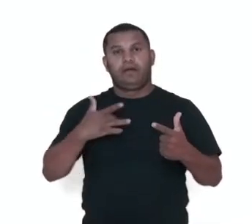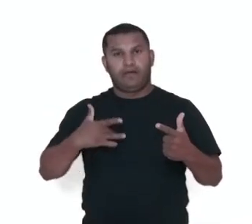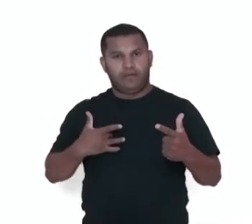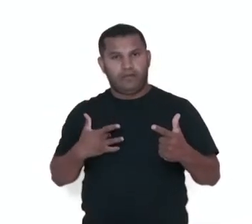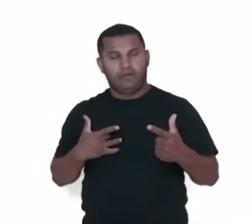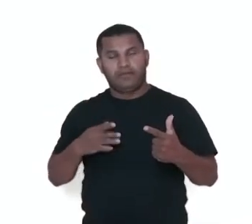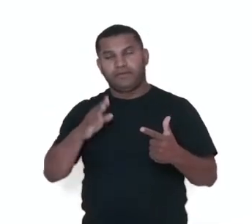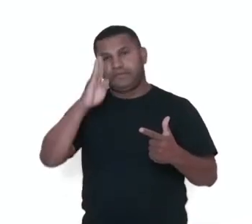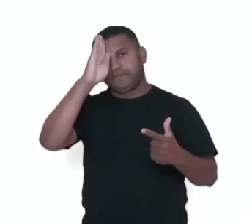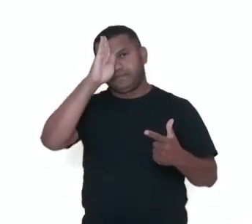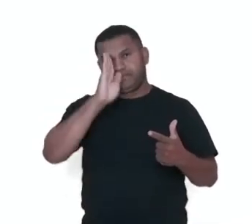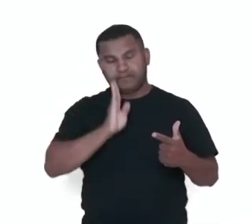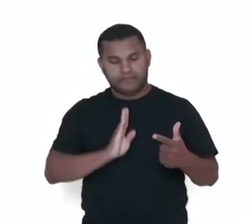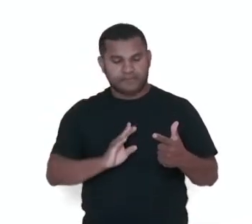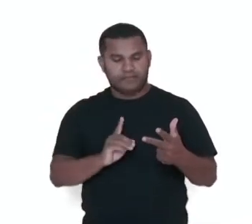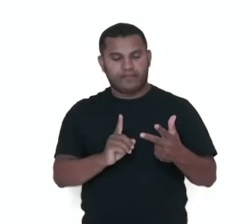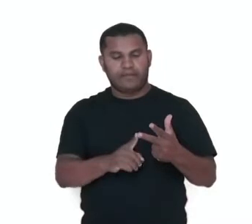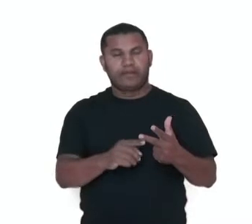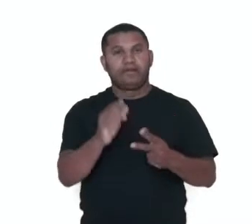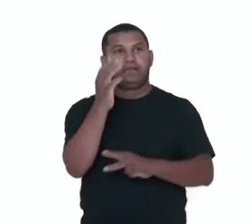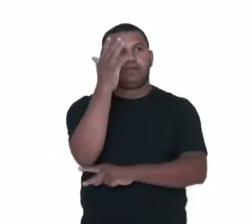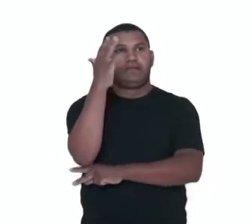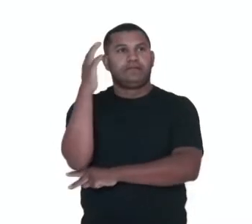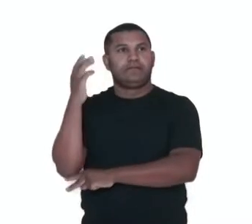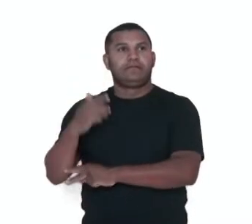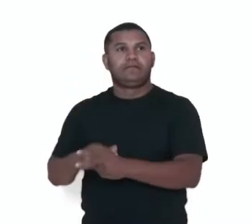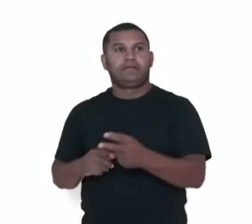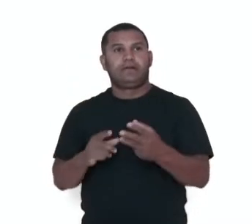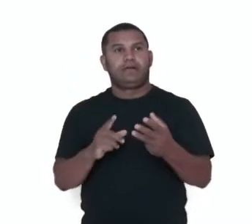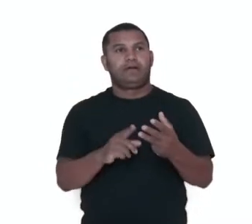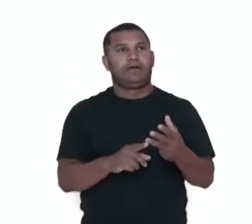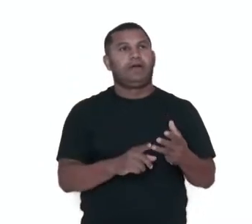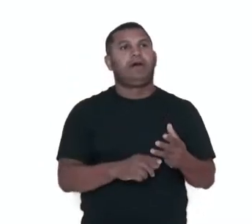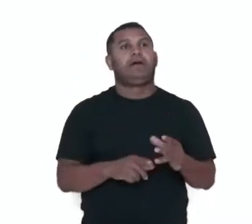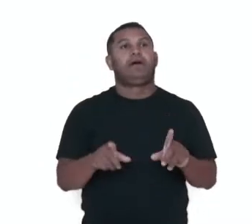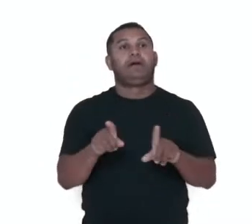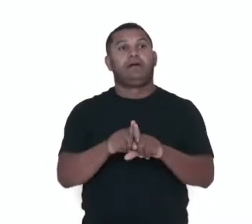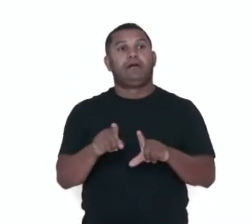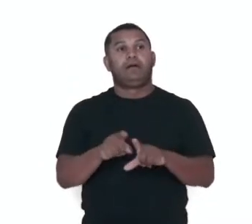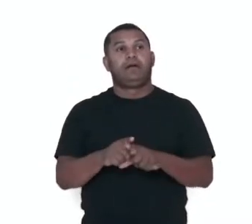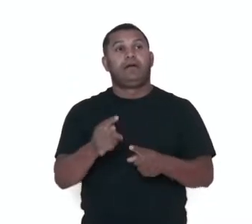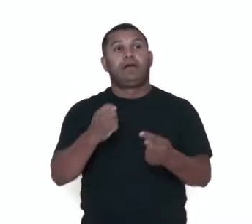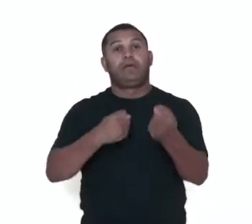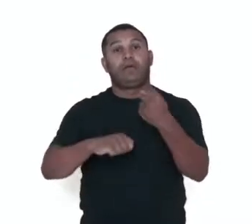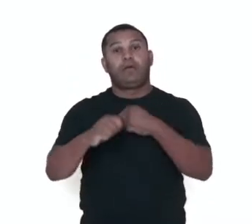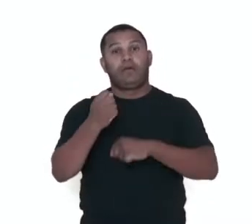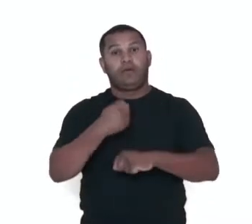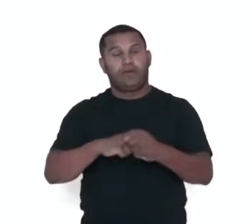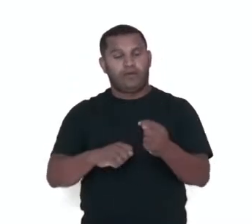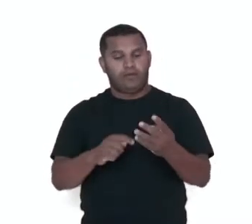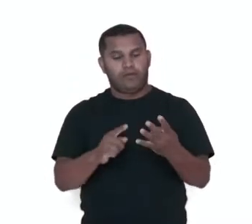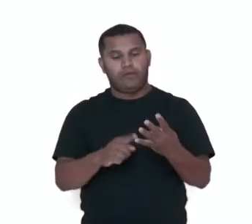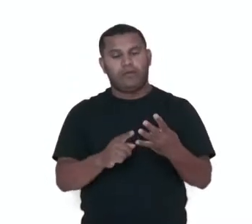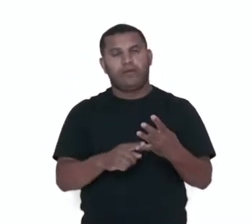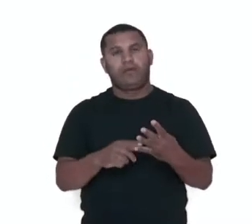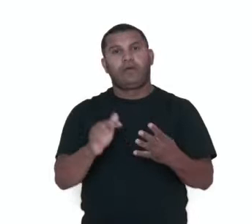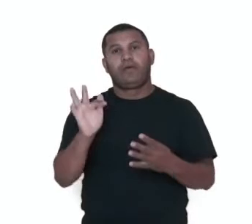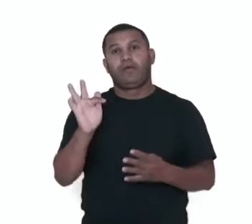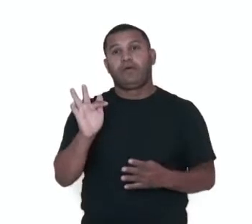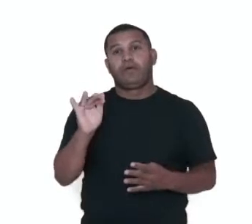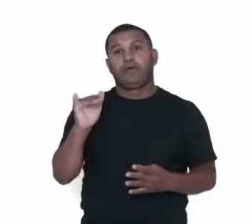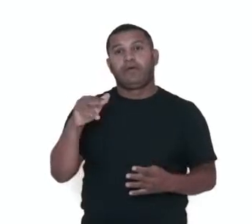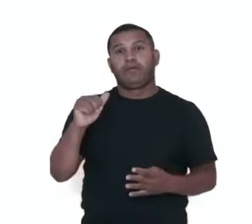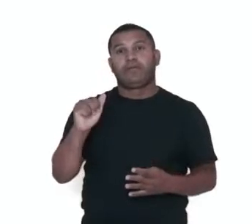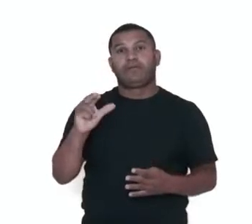financeiro. São mais de 100 milhões de brasileiros que atualmente não